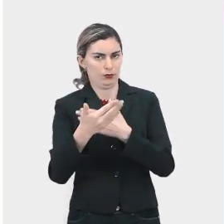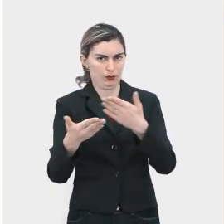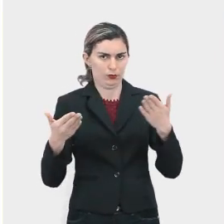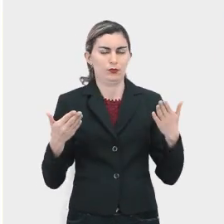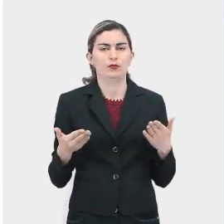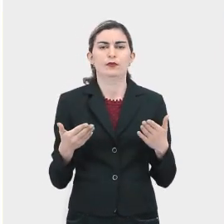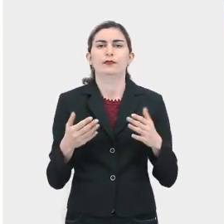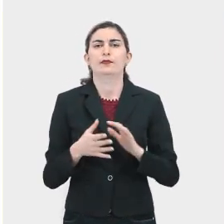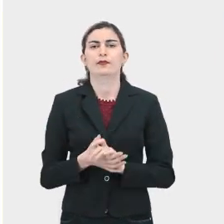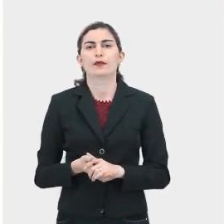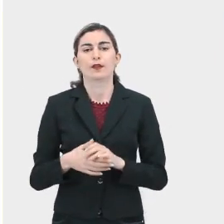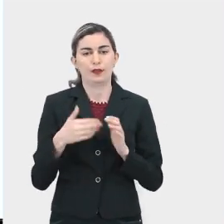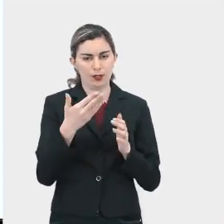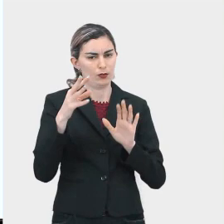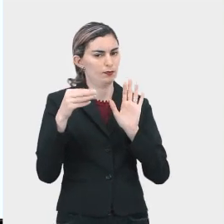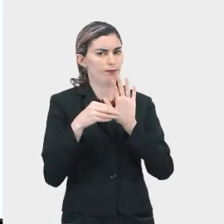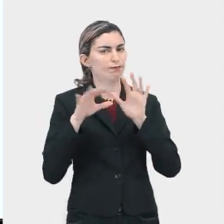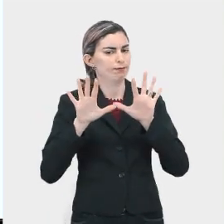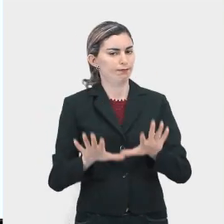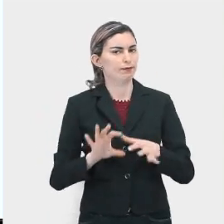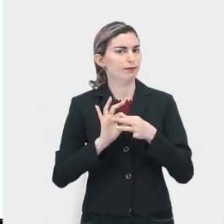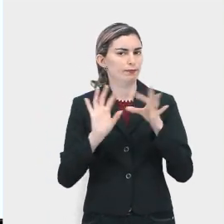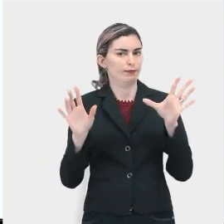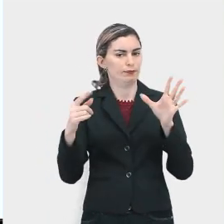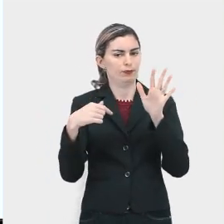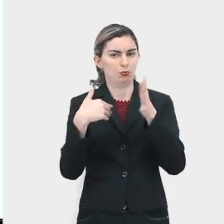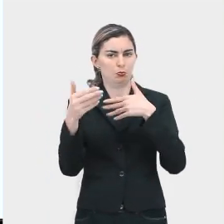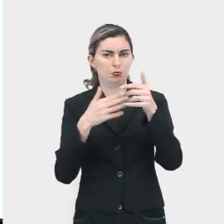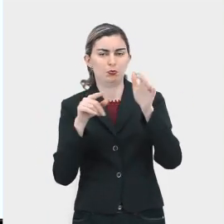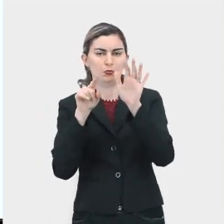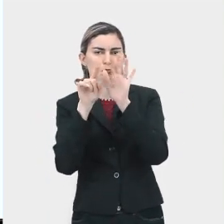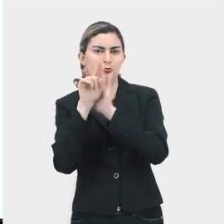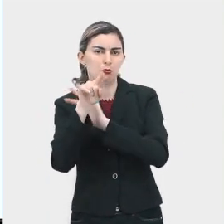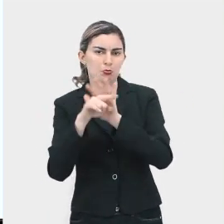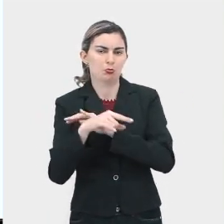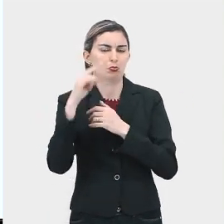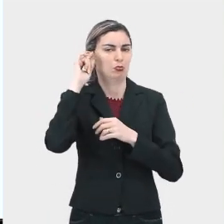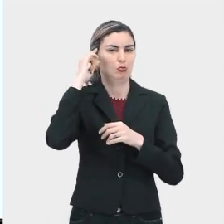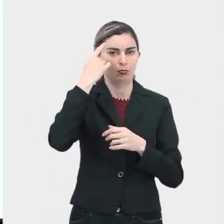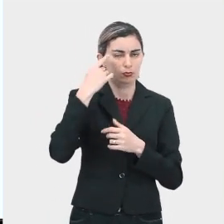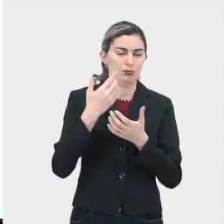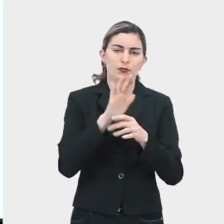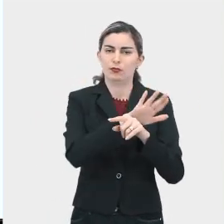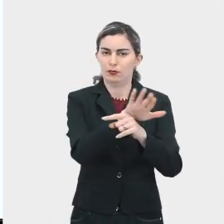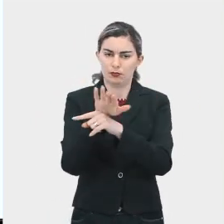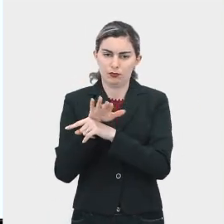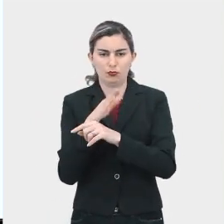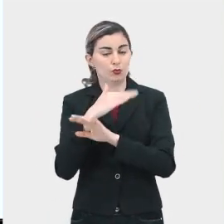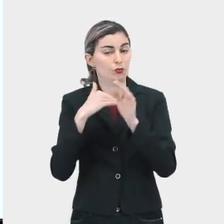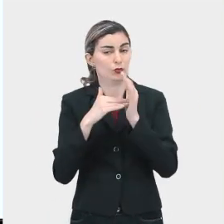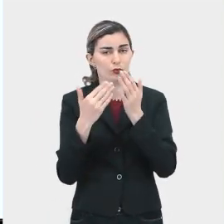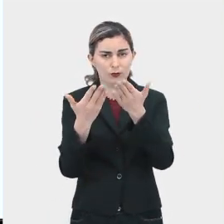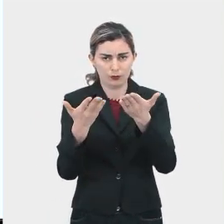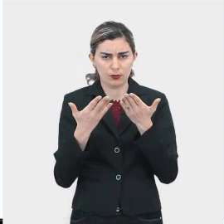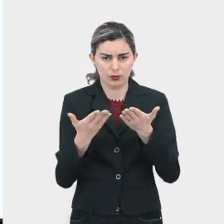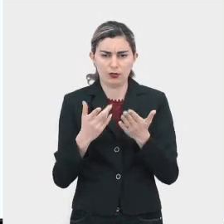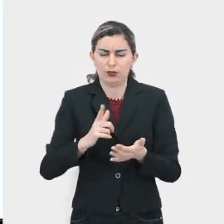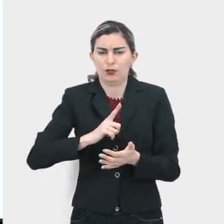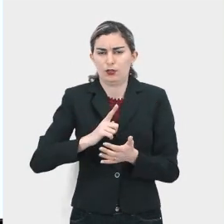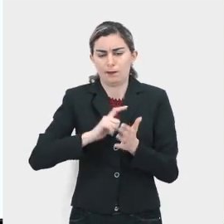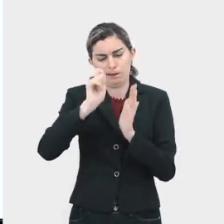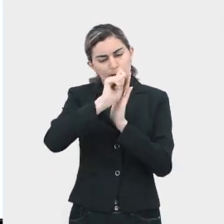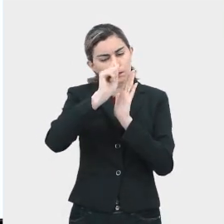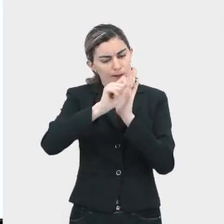que seria do Vanessa. Estarei aqui disponível para tirar qualquer dúvida e ajudar no que for necessário. Tudo que vocês